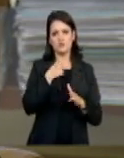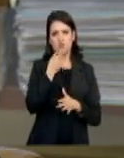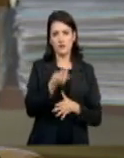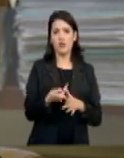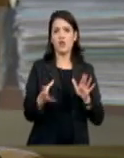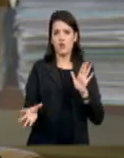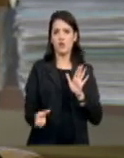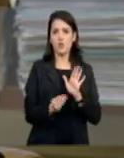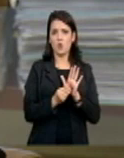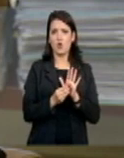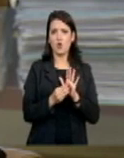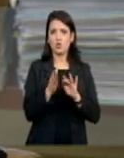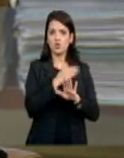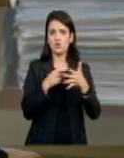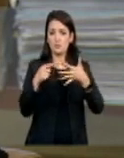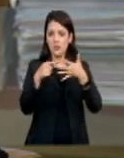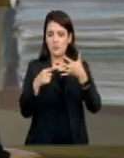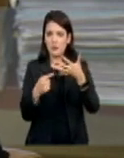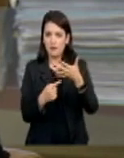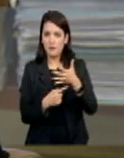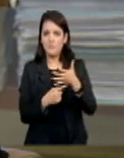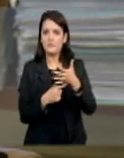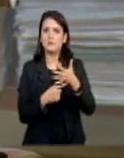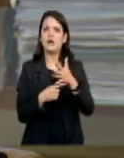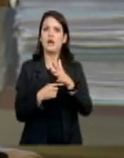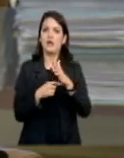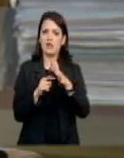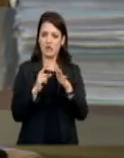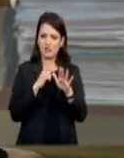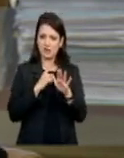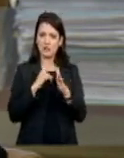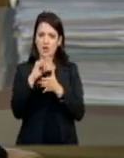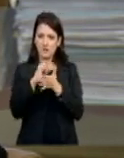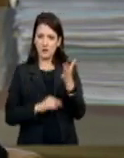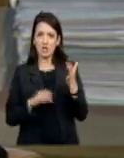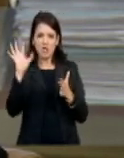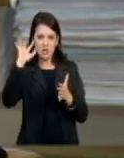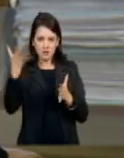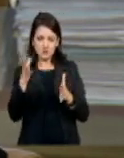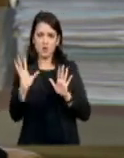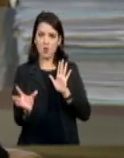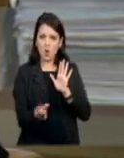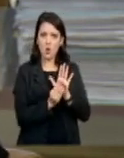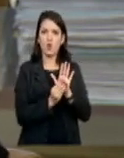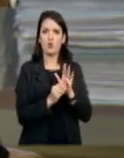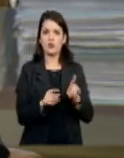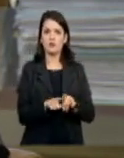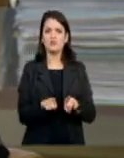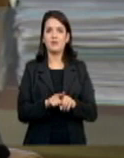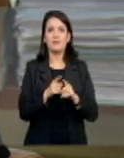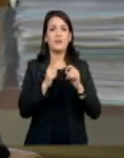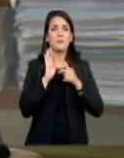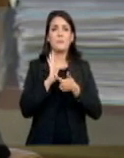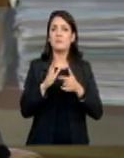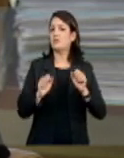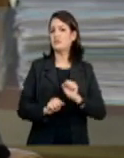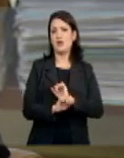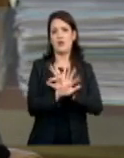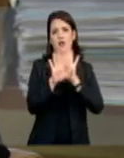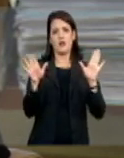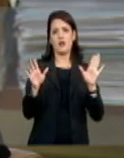ponto é residente os tópicos desse venerando acórdão onde fica muito clara a a a